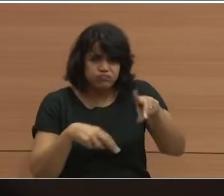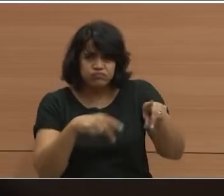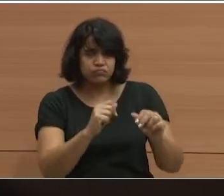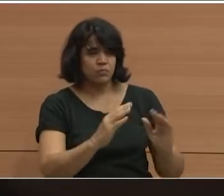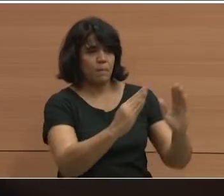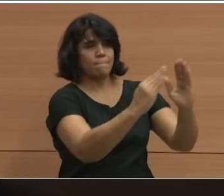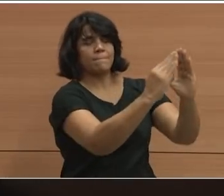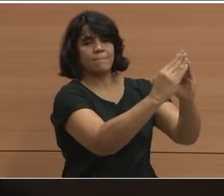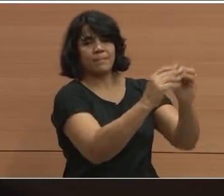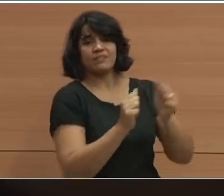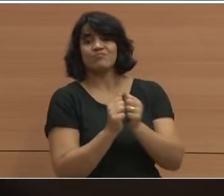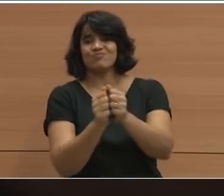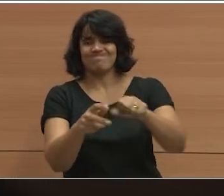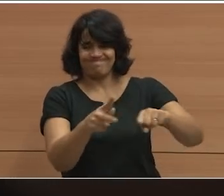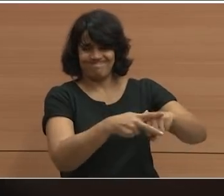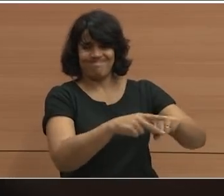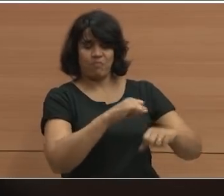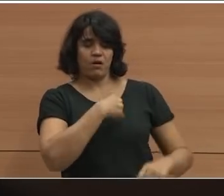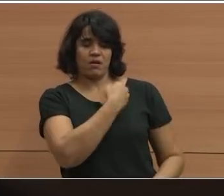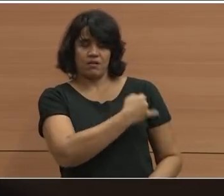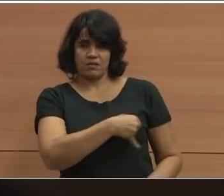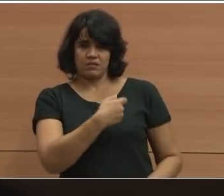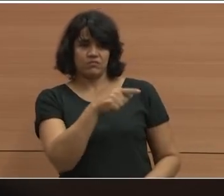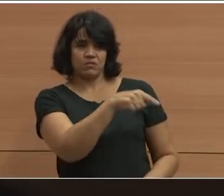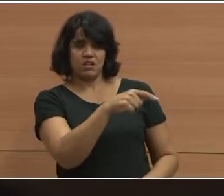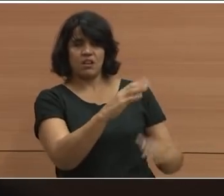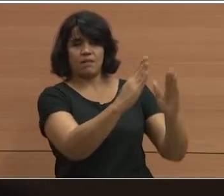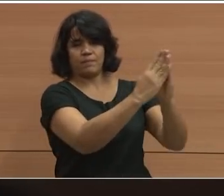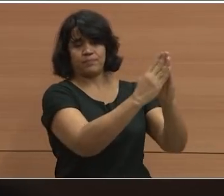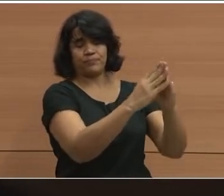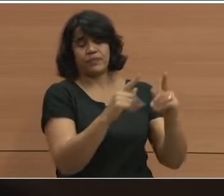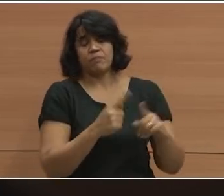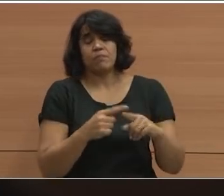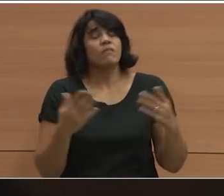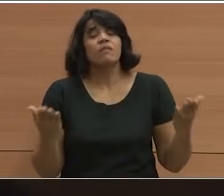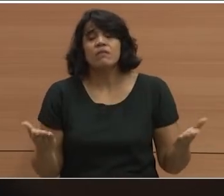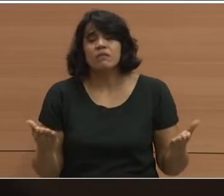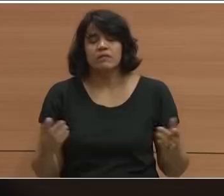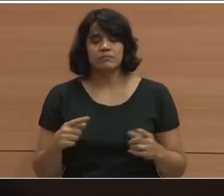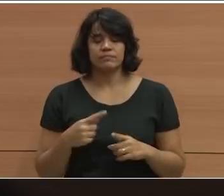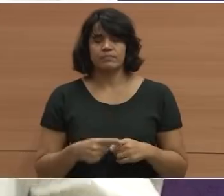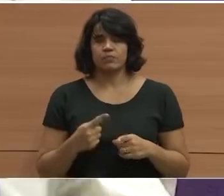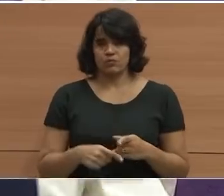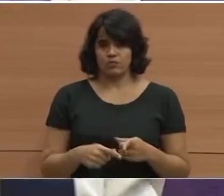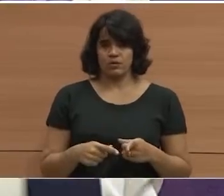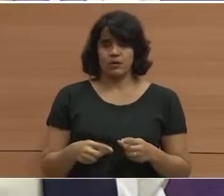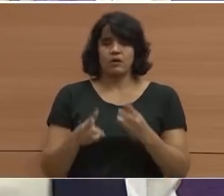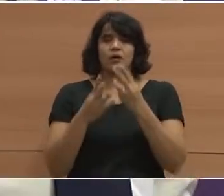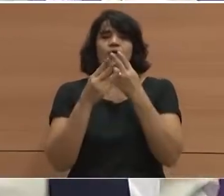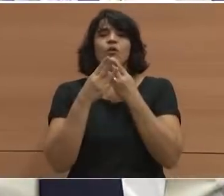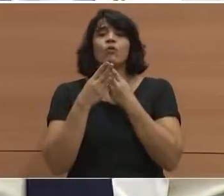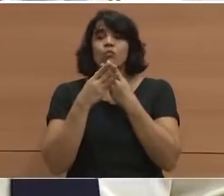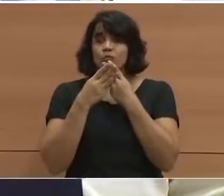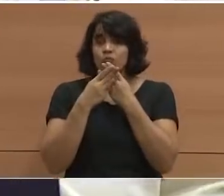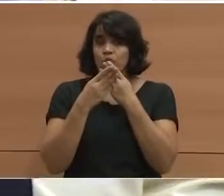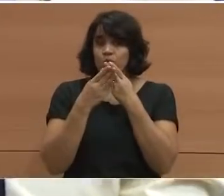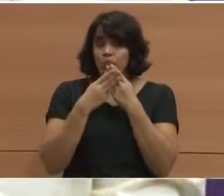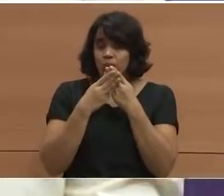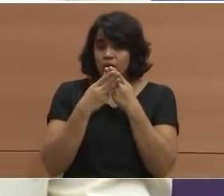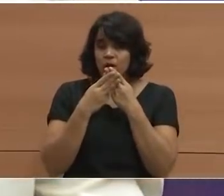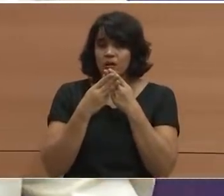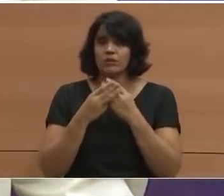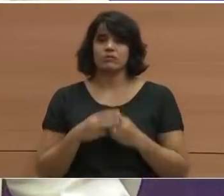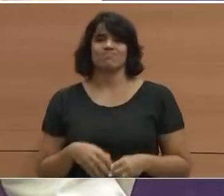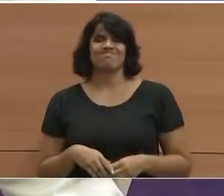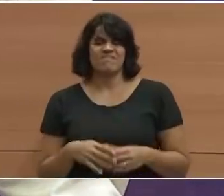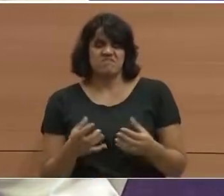Salomão, irmãos, porque os judeus buscam sinais. Quando há um milagre, os judeus